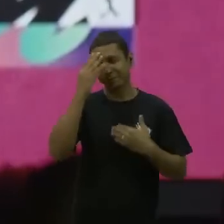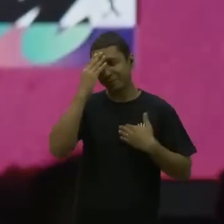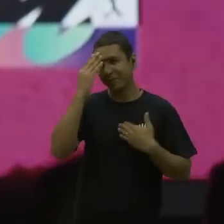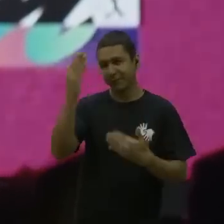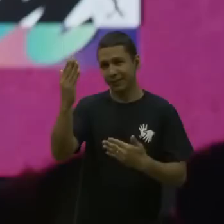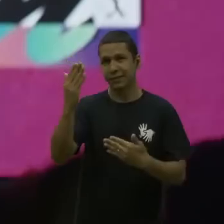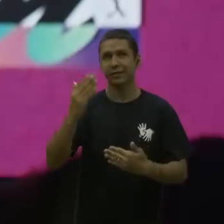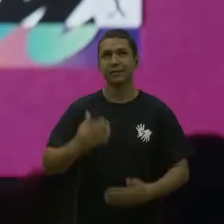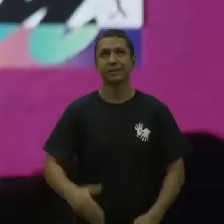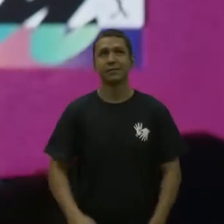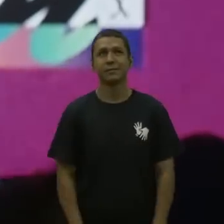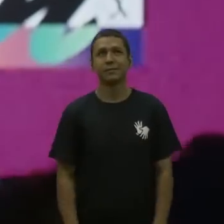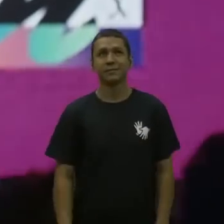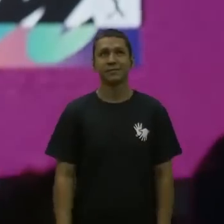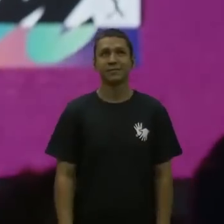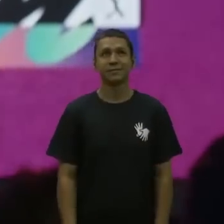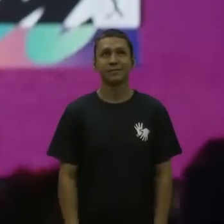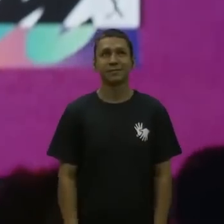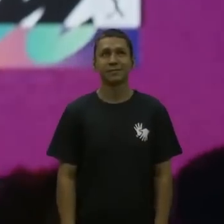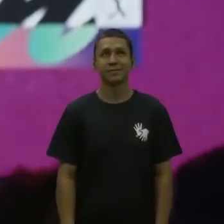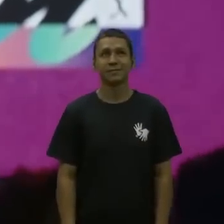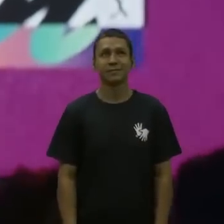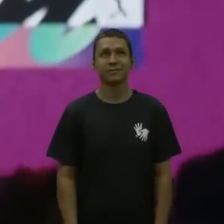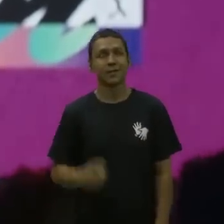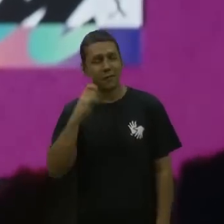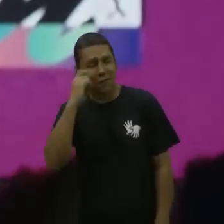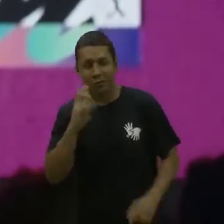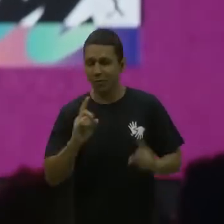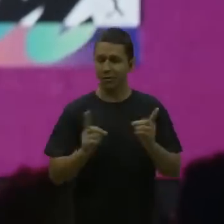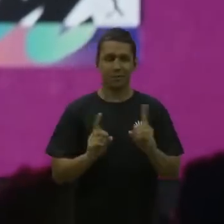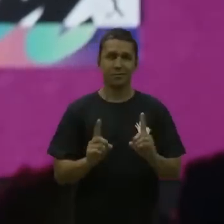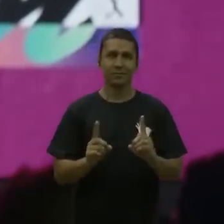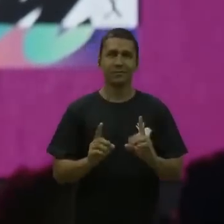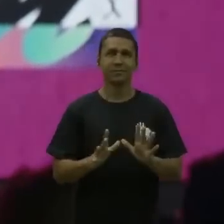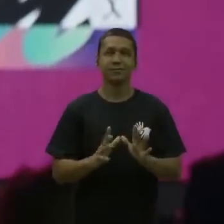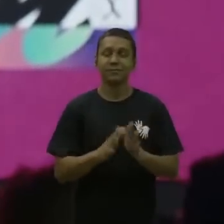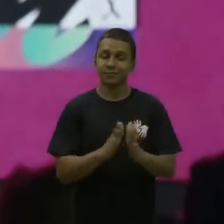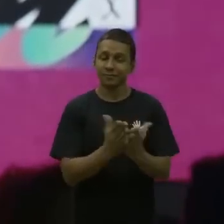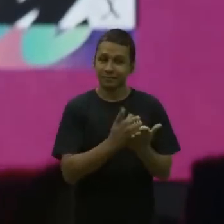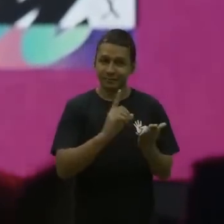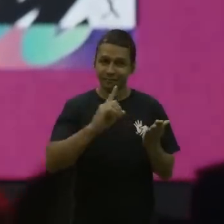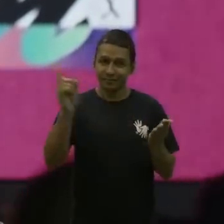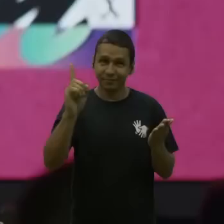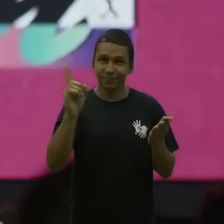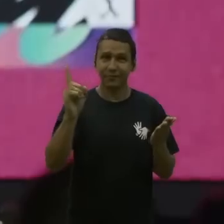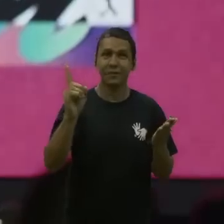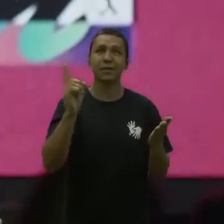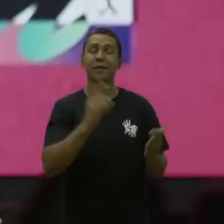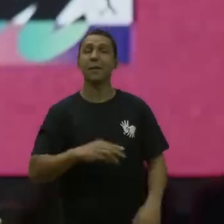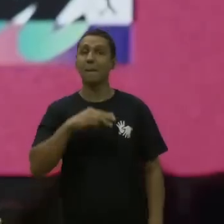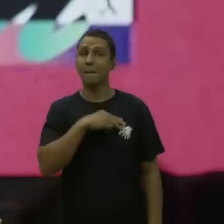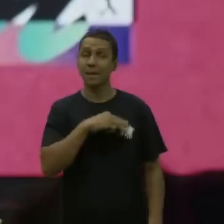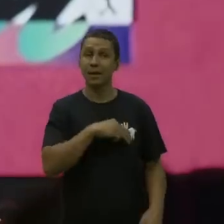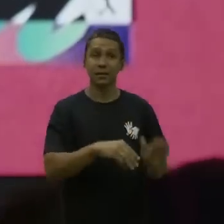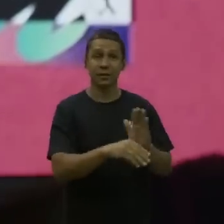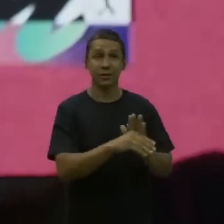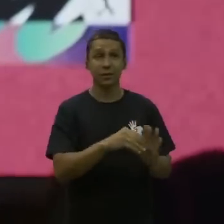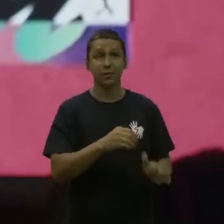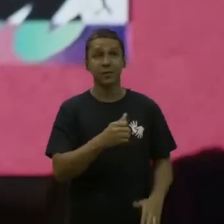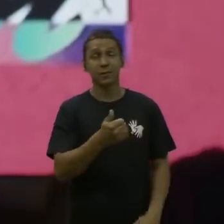Obrigada. Eu não vou falar muito porque eu não quero passar vergonha. Abra sua Bíblia comigo, Mateus, capítulo de número